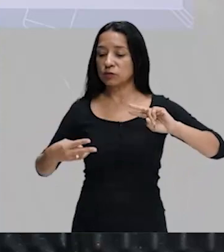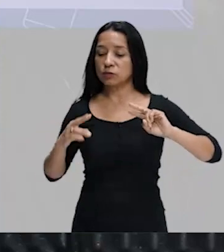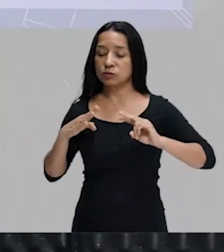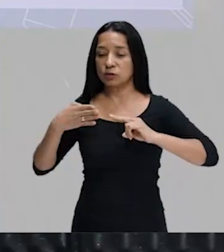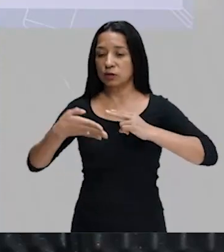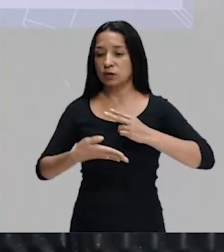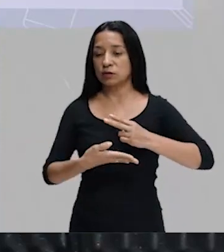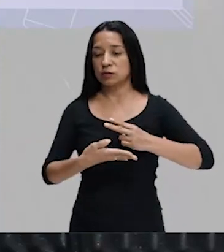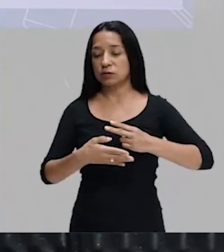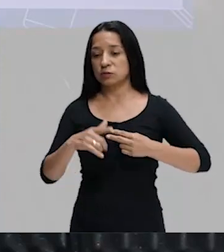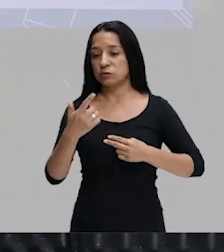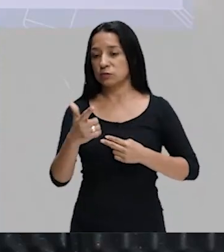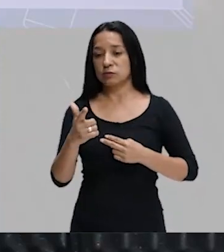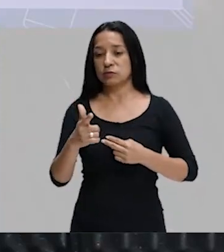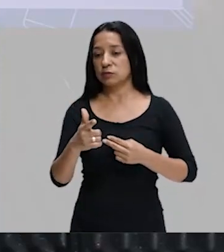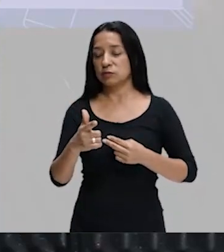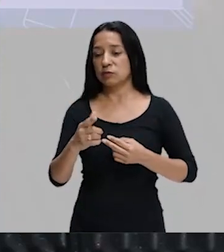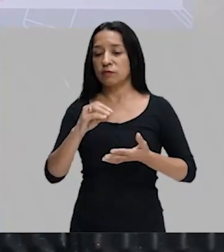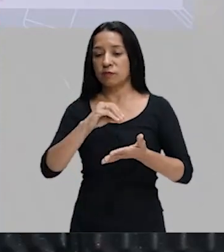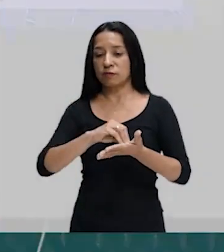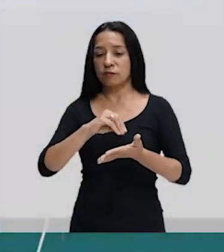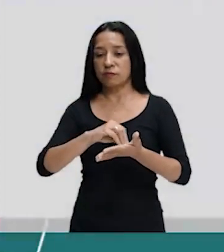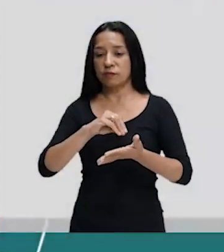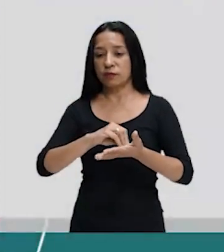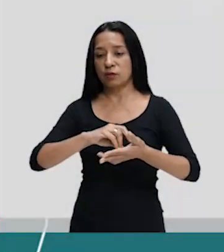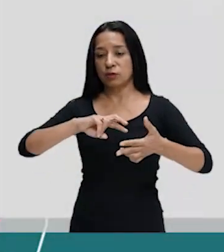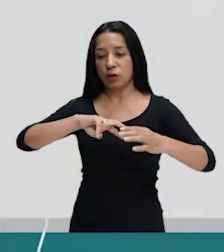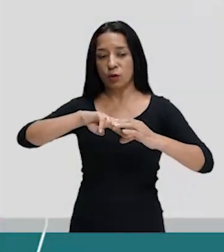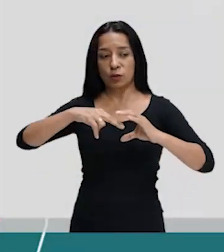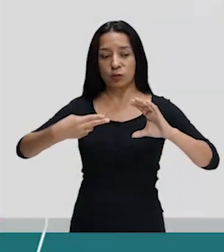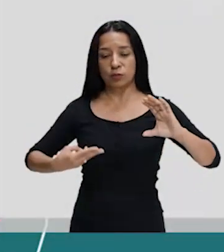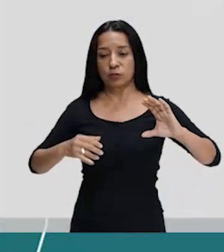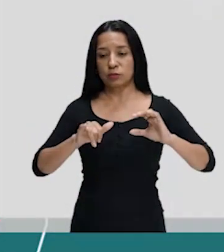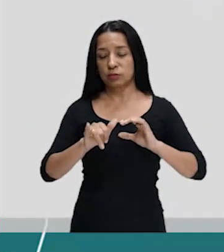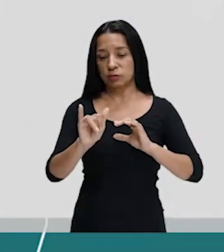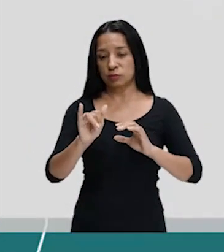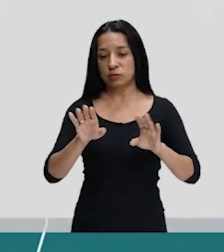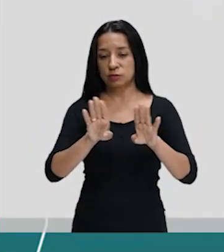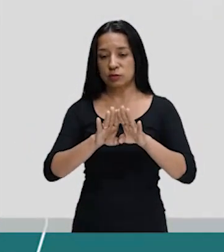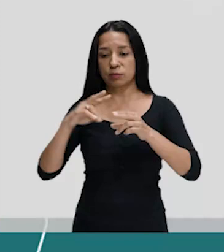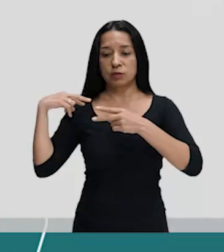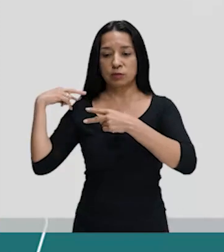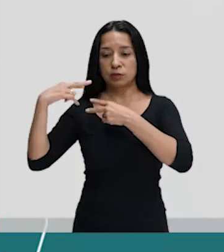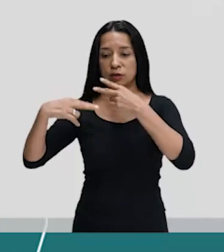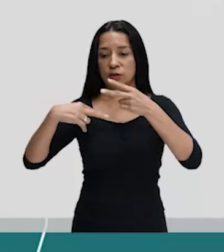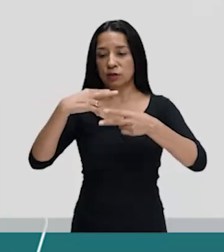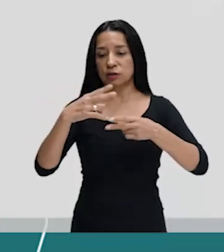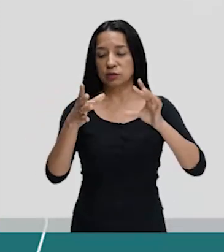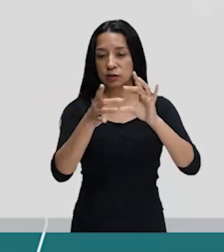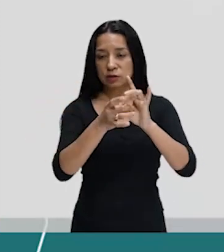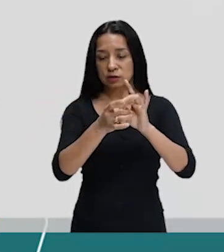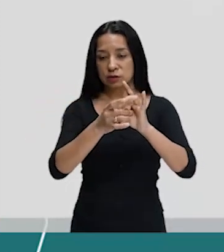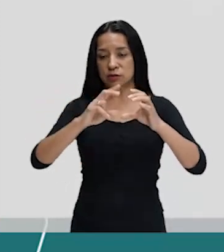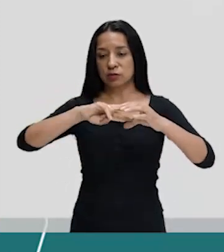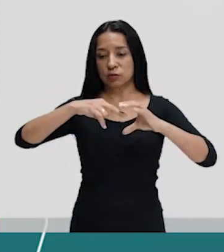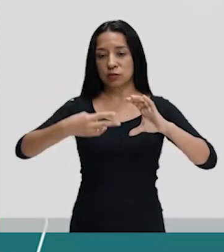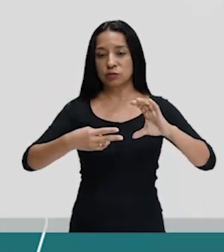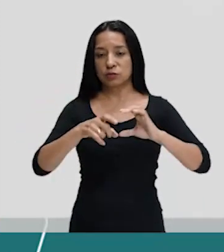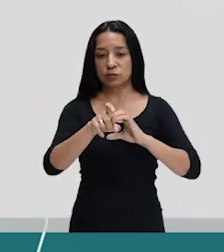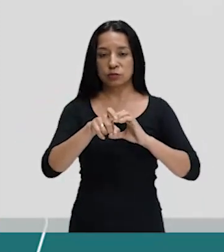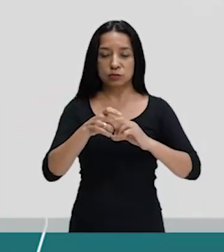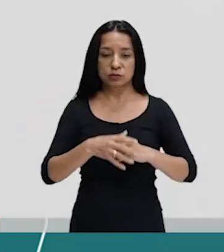tem a presença do cromossomo Y. Tá? Aqui também é uma herança ligada ao cromossomo